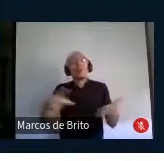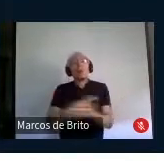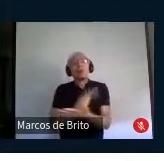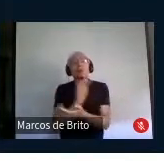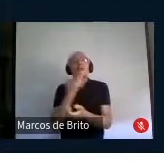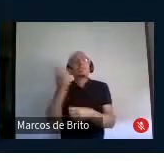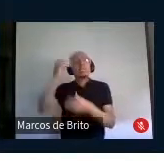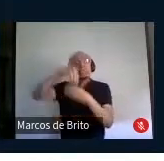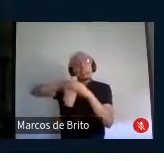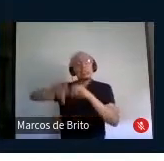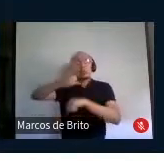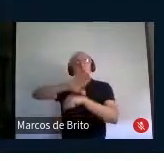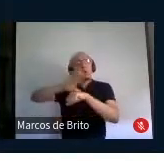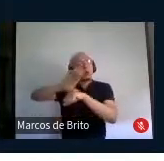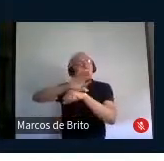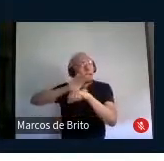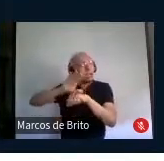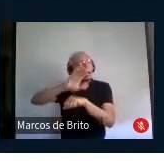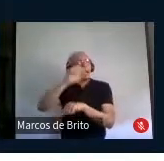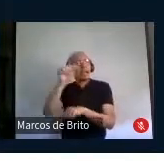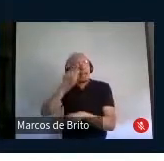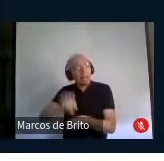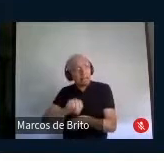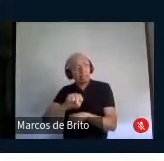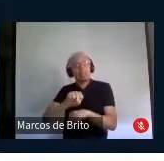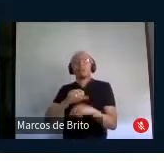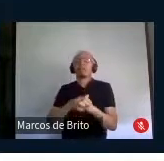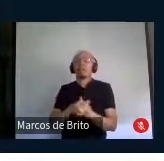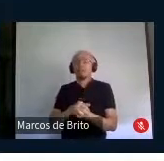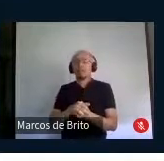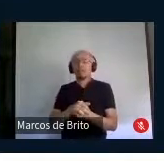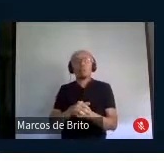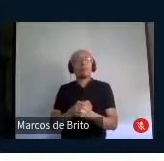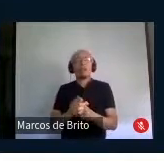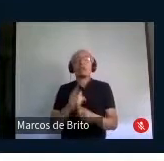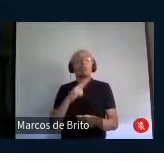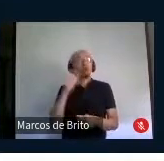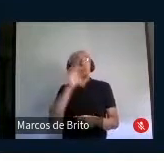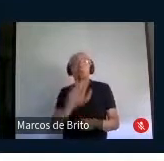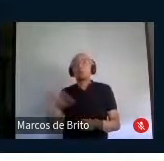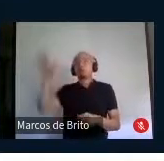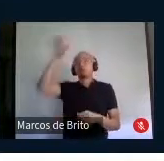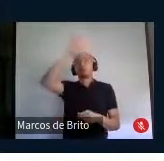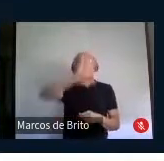ao Surdo, conhecidos como CAS, no Brasil.